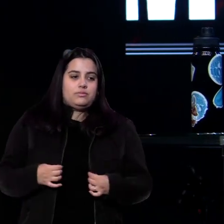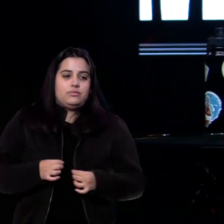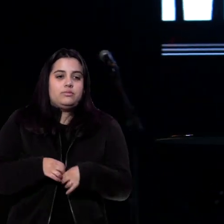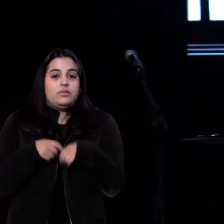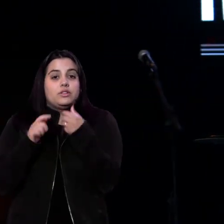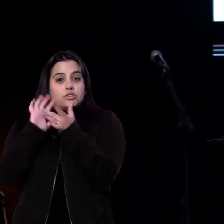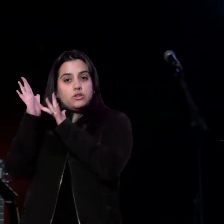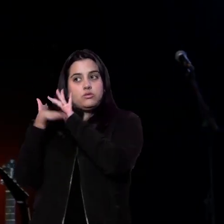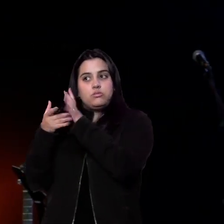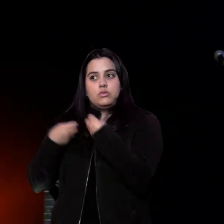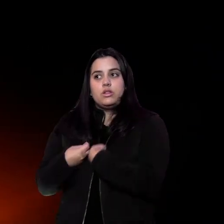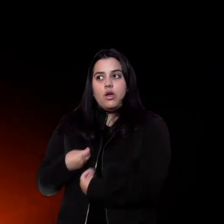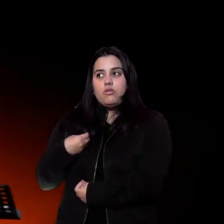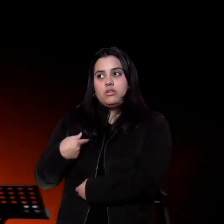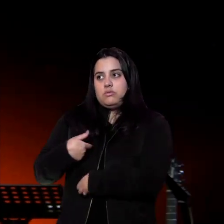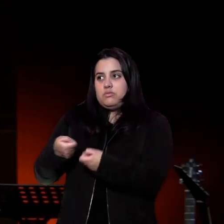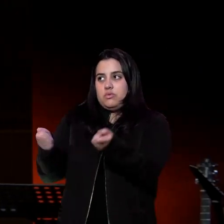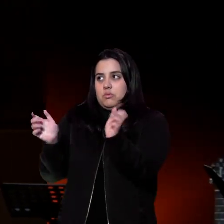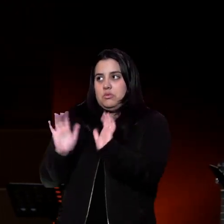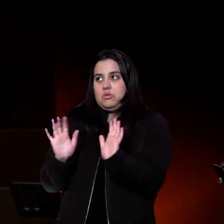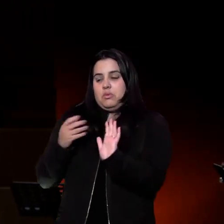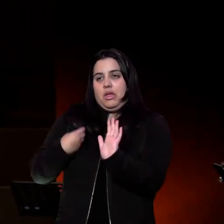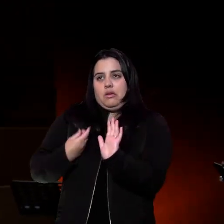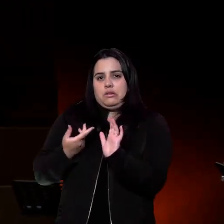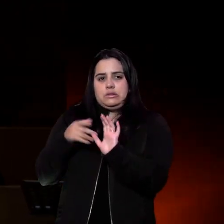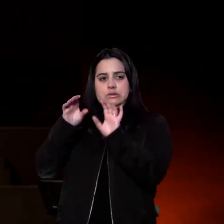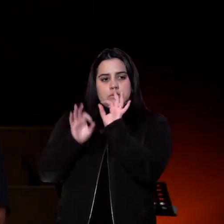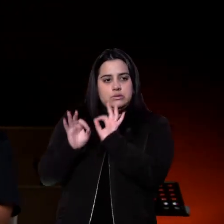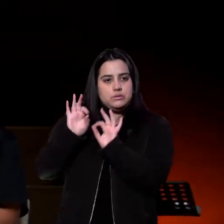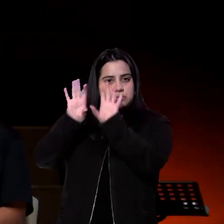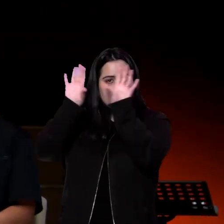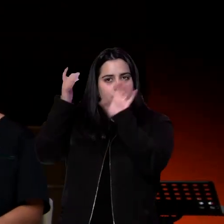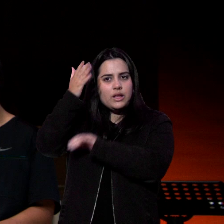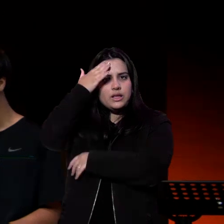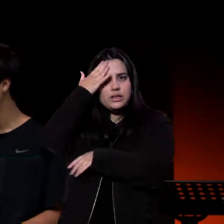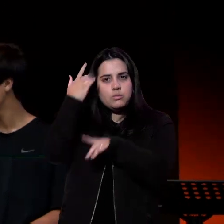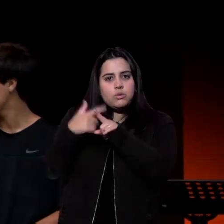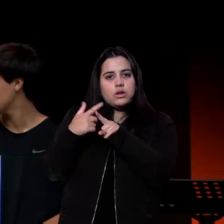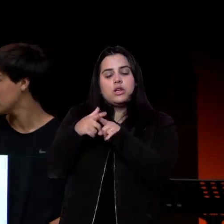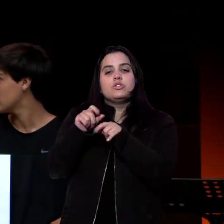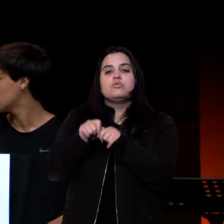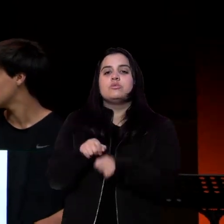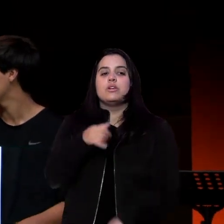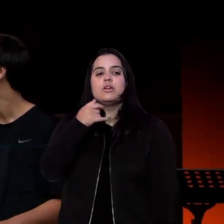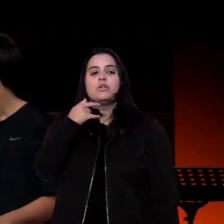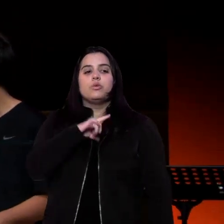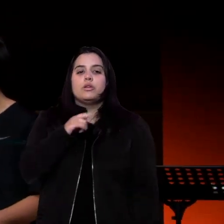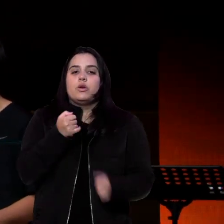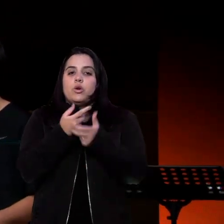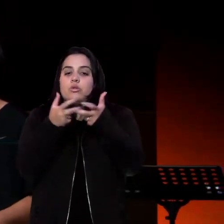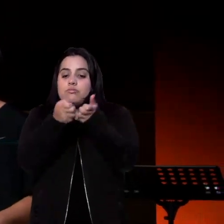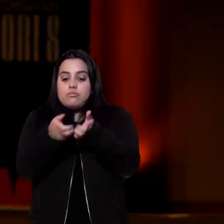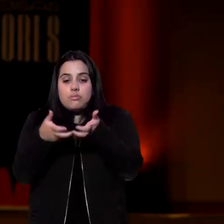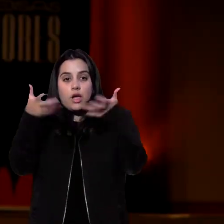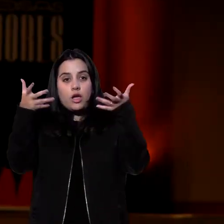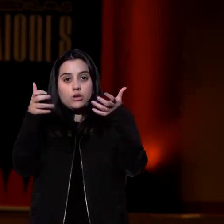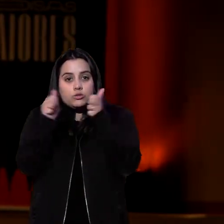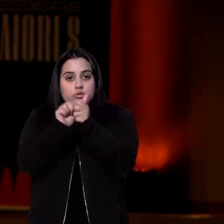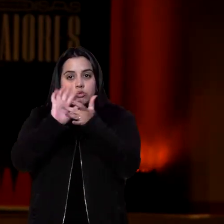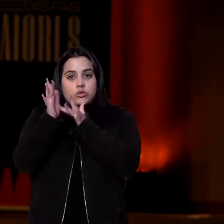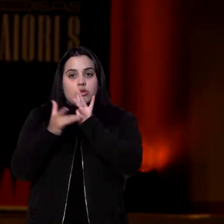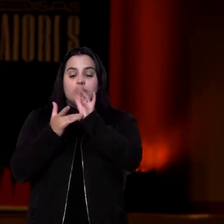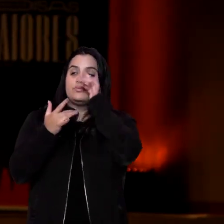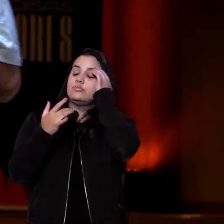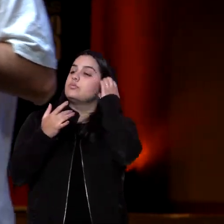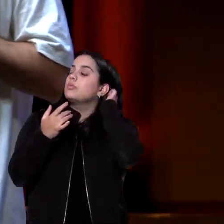Jesus me deu vida, eu não preciso mais viver no tribunal. E sabe por que a gente não vive coisas maiores com Deus? Porque dentro da sua